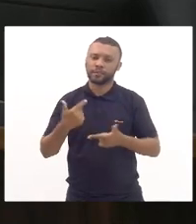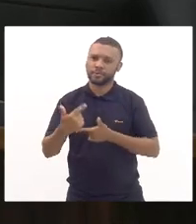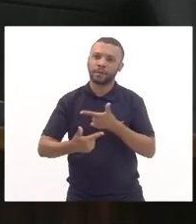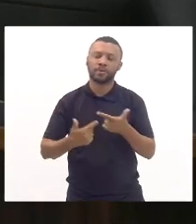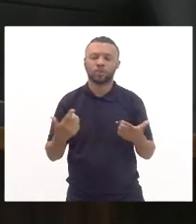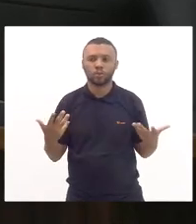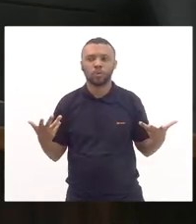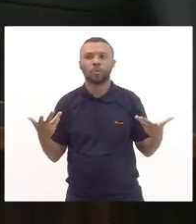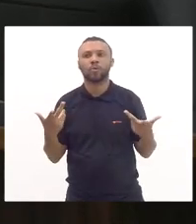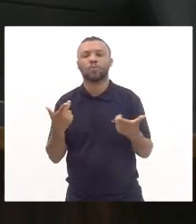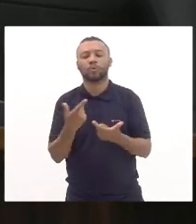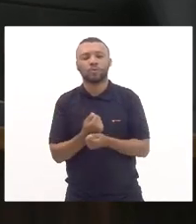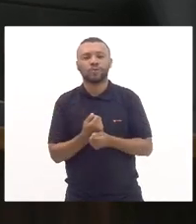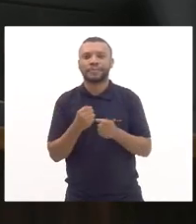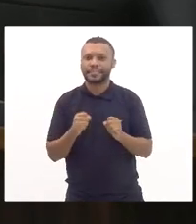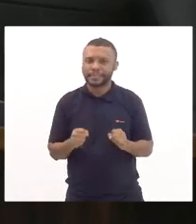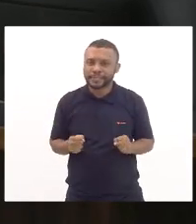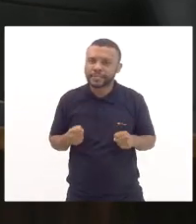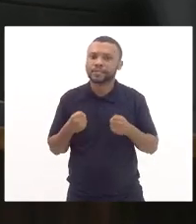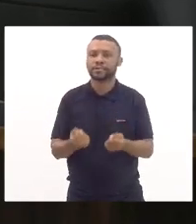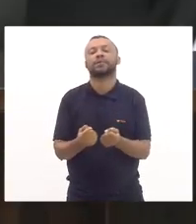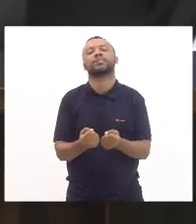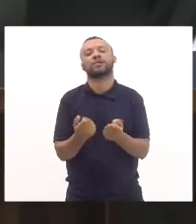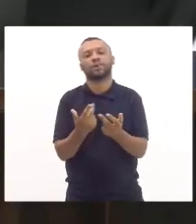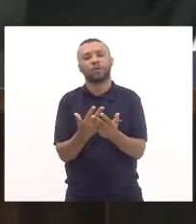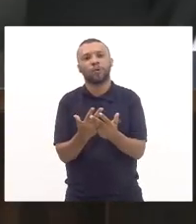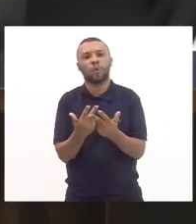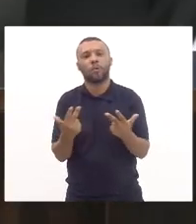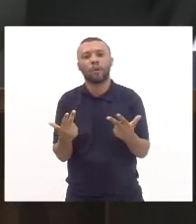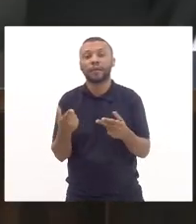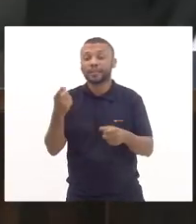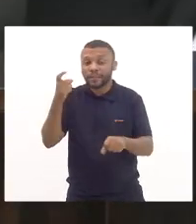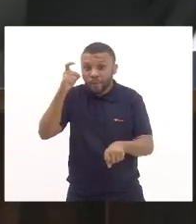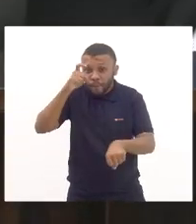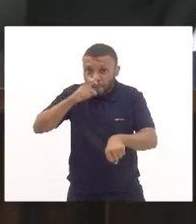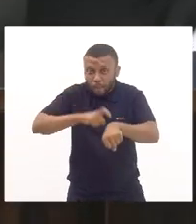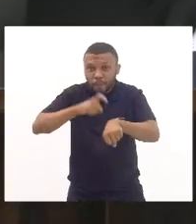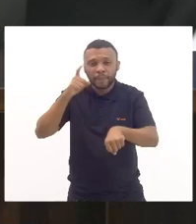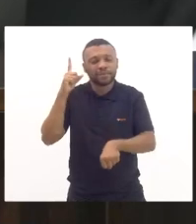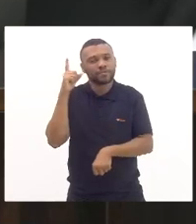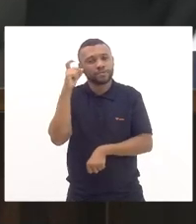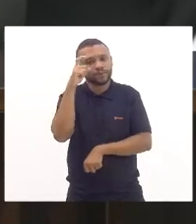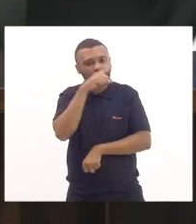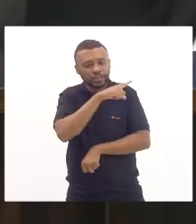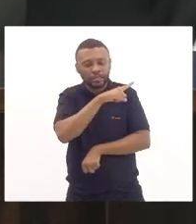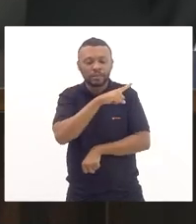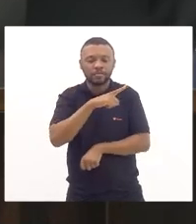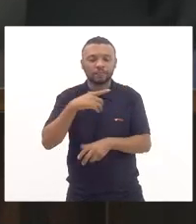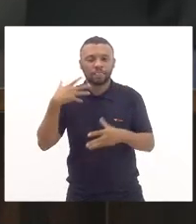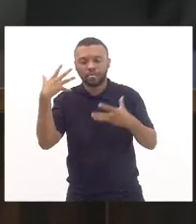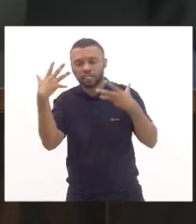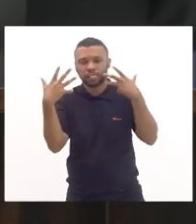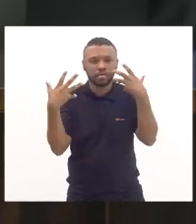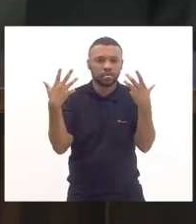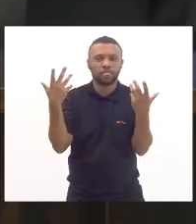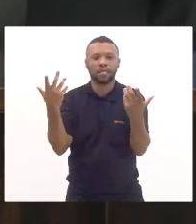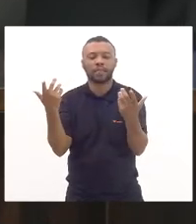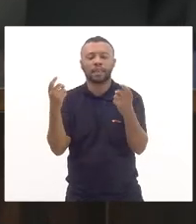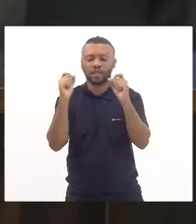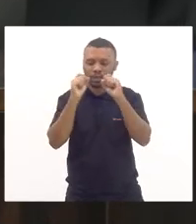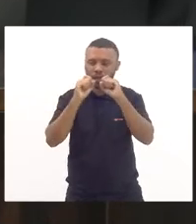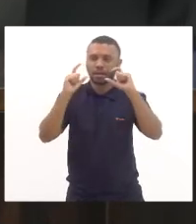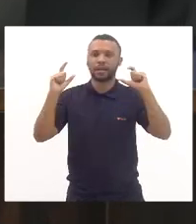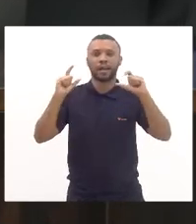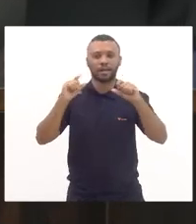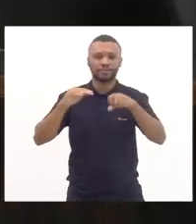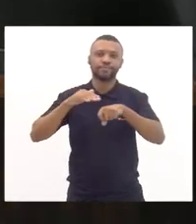muito dedicação, muitos momentos difíceis, muitas noites perdidas, né, para ter esse sair, né? E